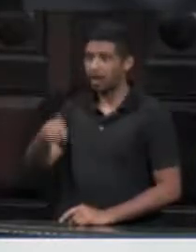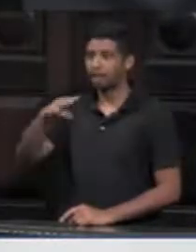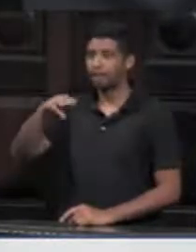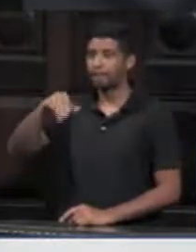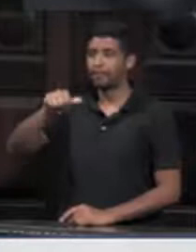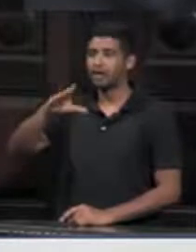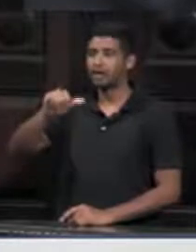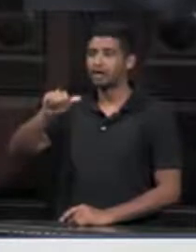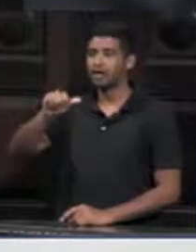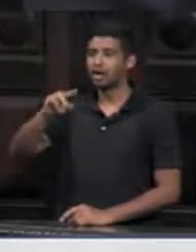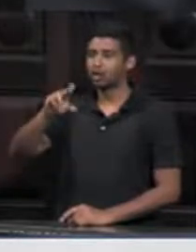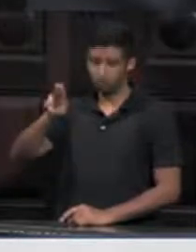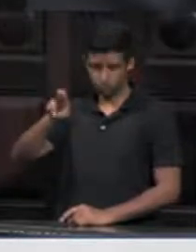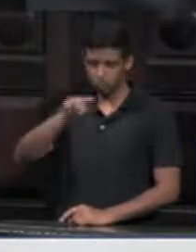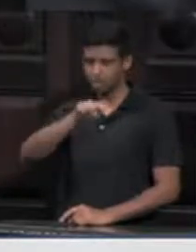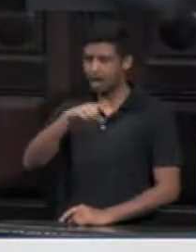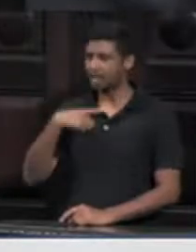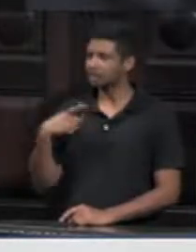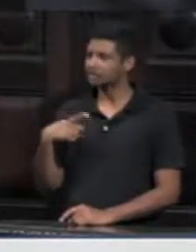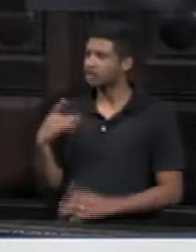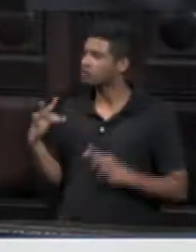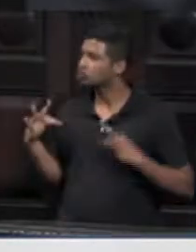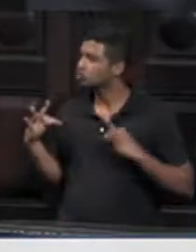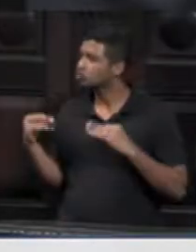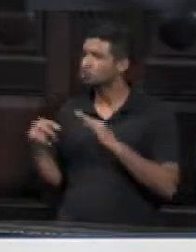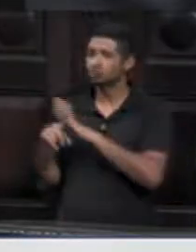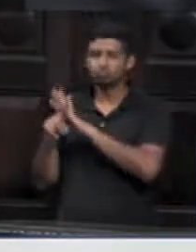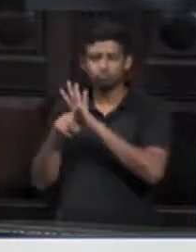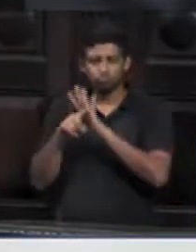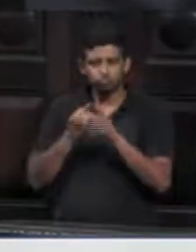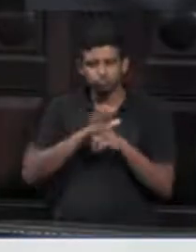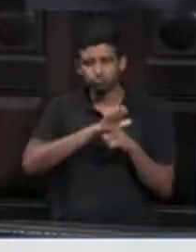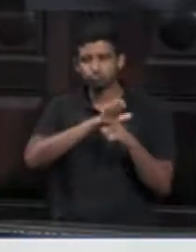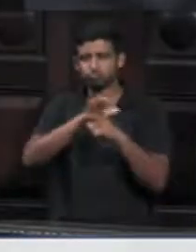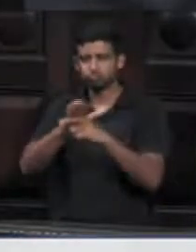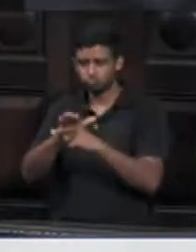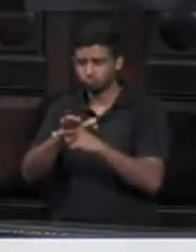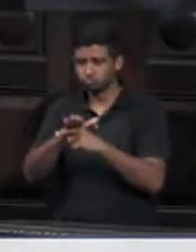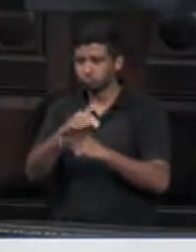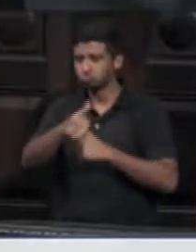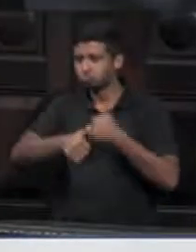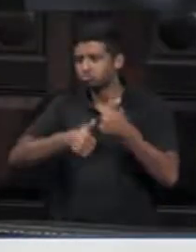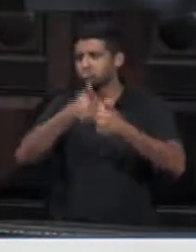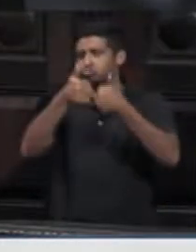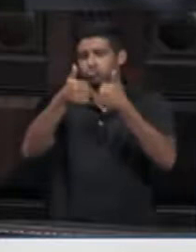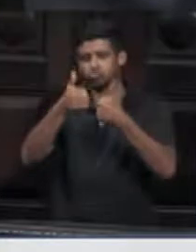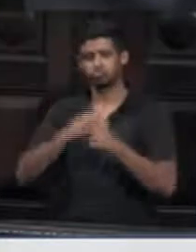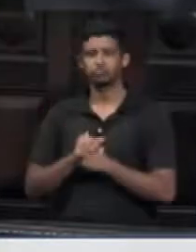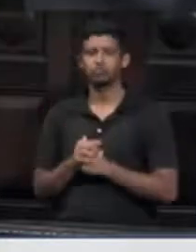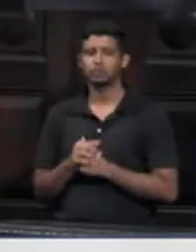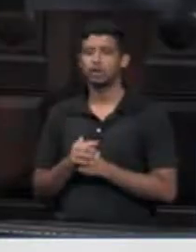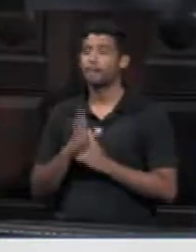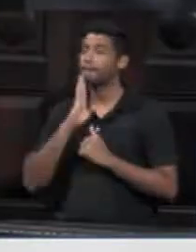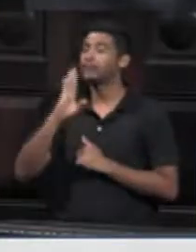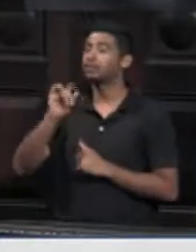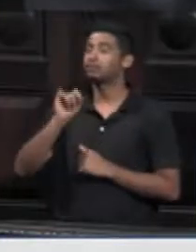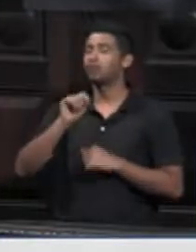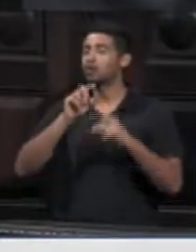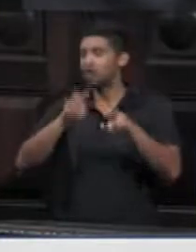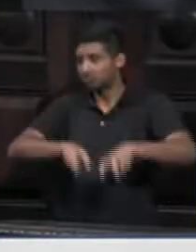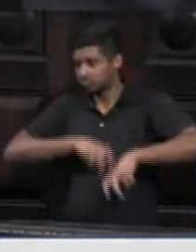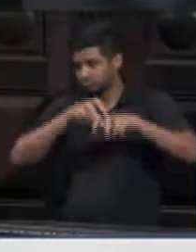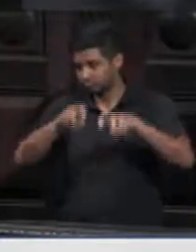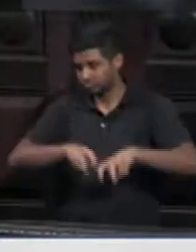o gerenciamento total sobre a questão do Guapiaçu, principalmente com relação às famílias de agricultores que podem